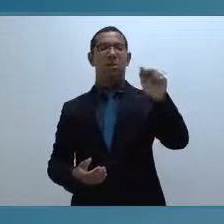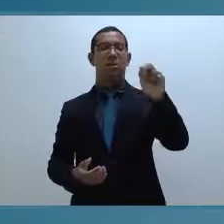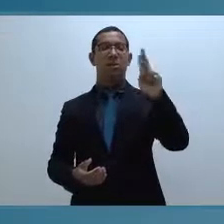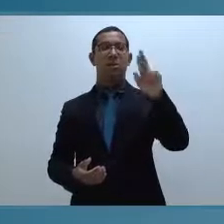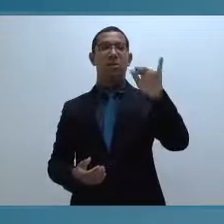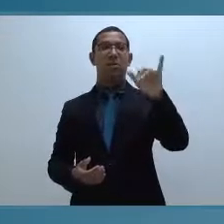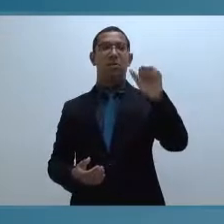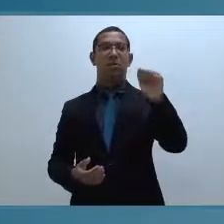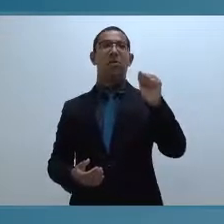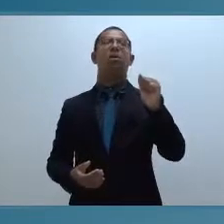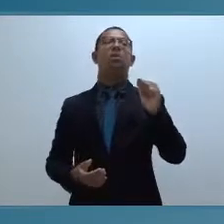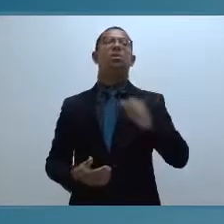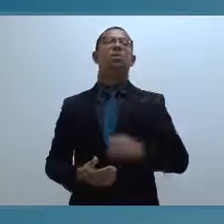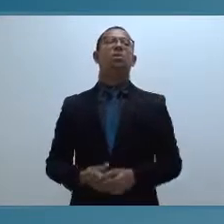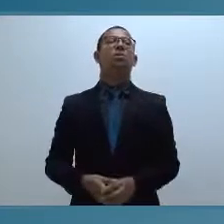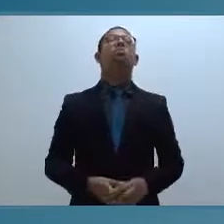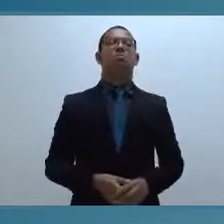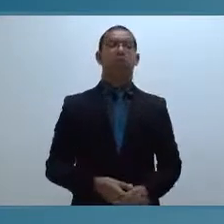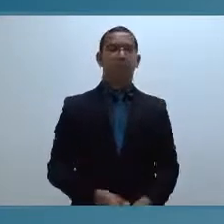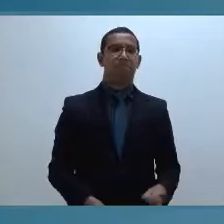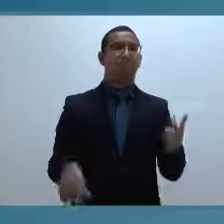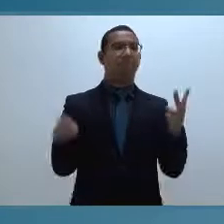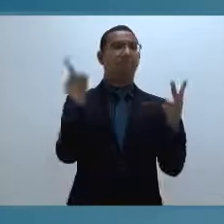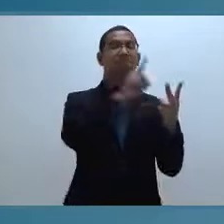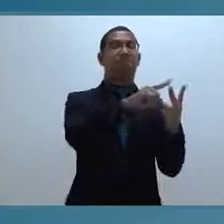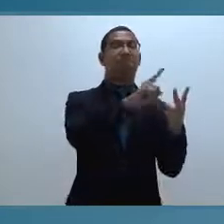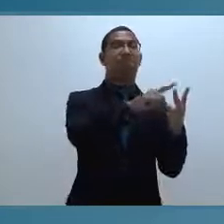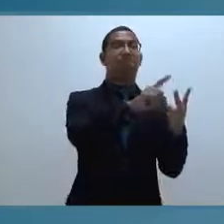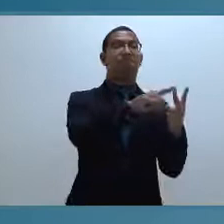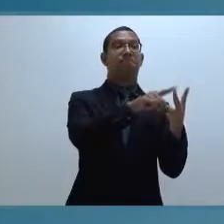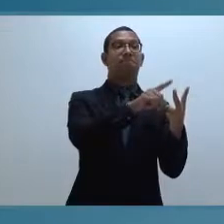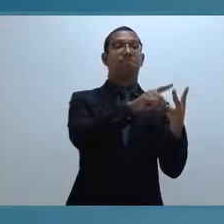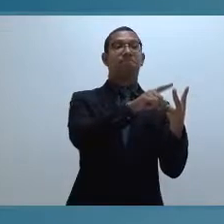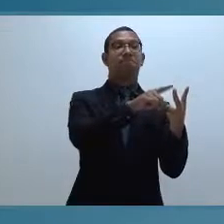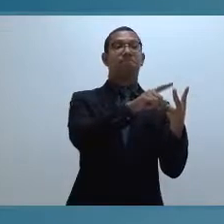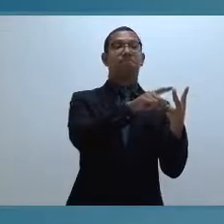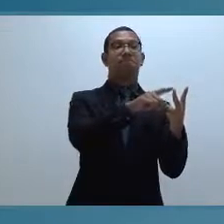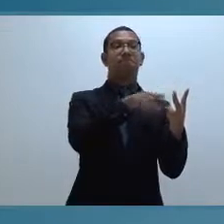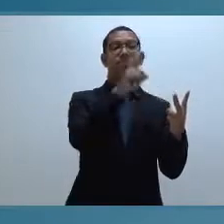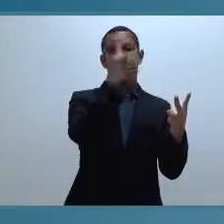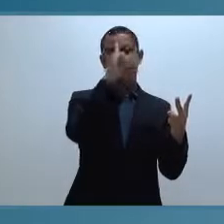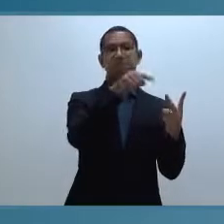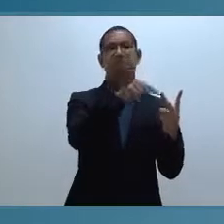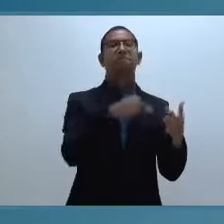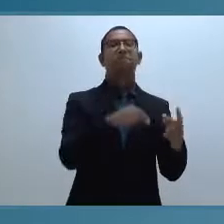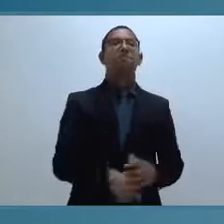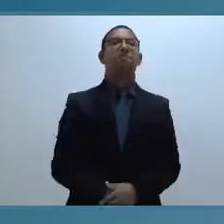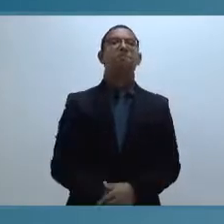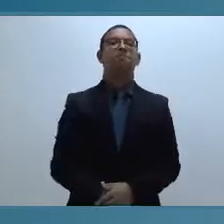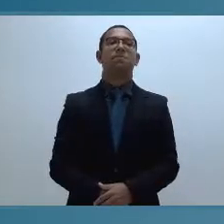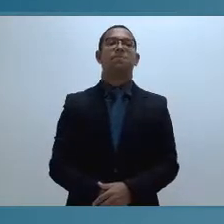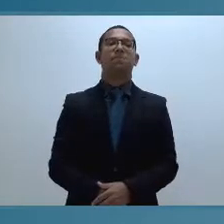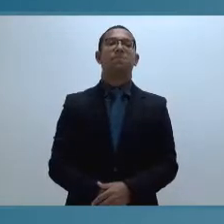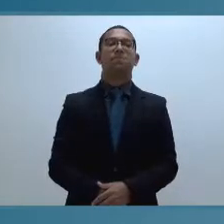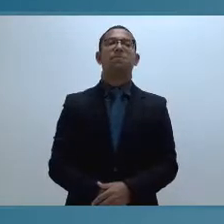a manifestação da corregedora pelo indeferimento. Obrigada, excelência. Desembargadora